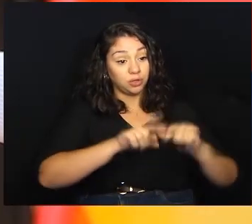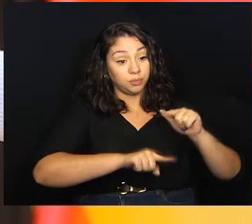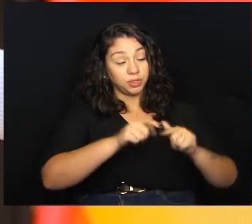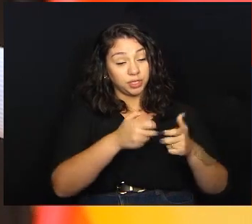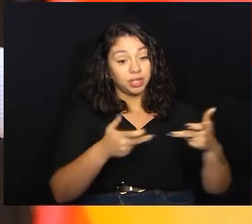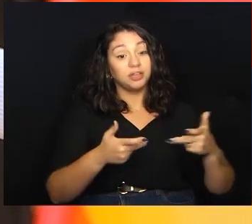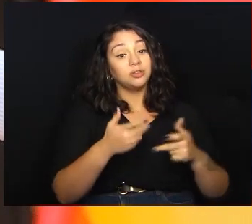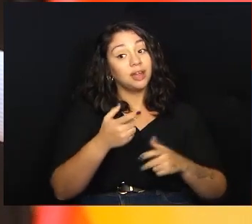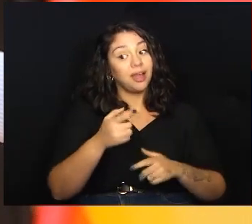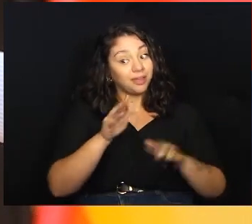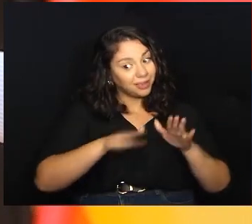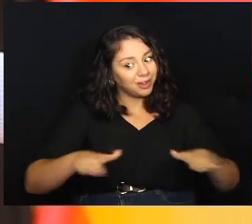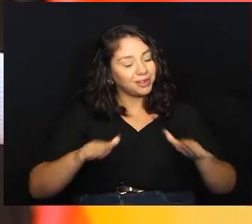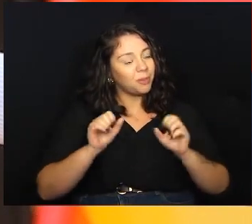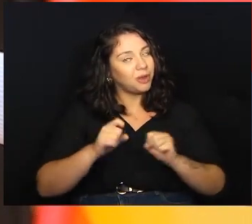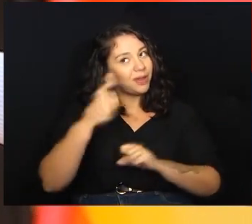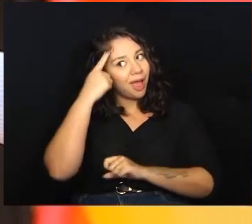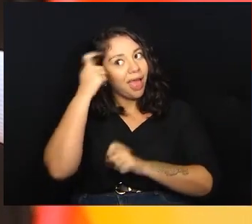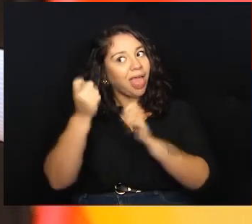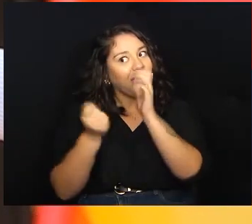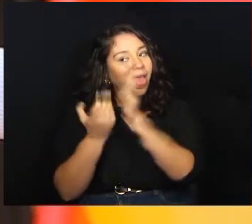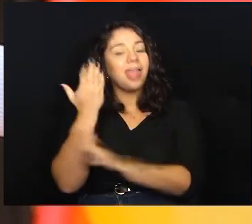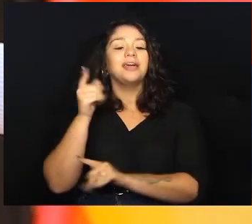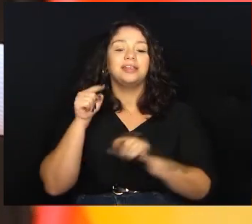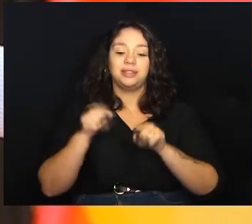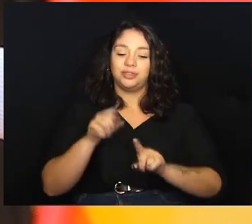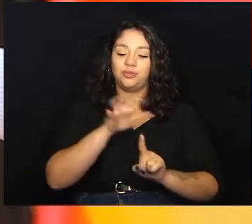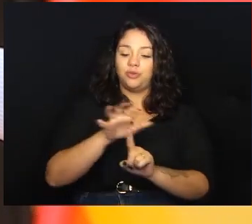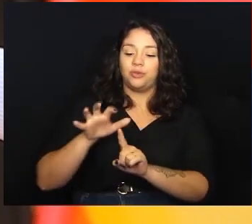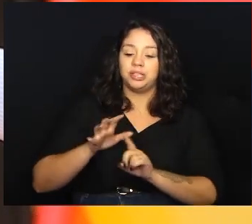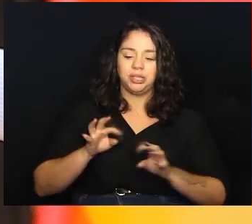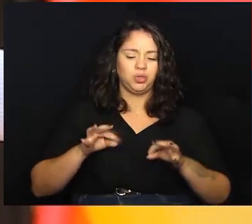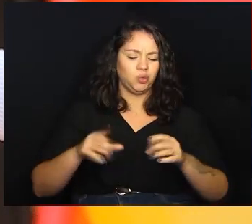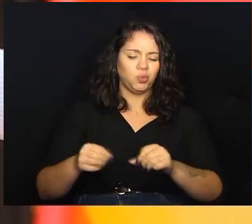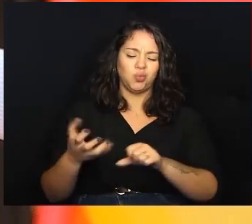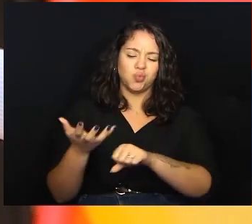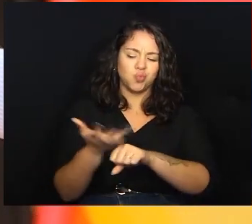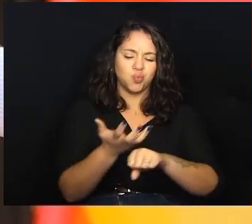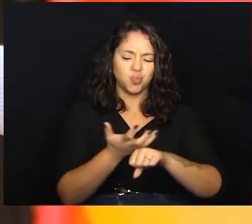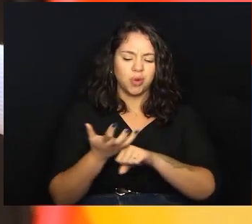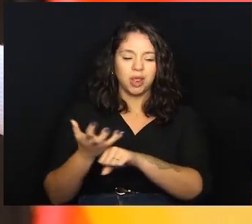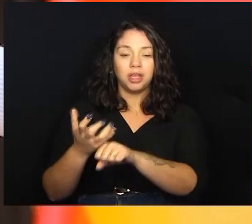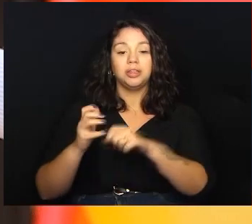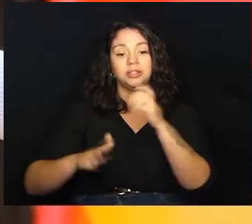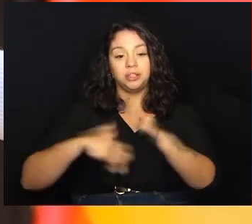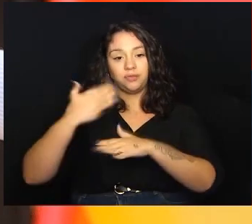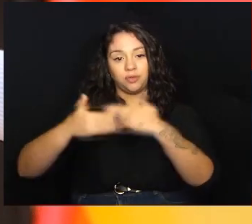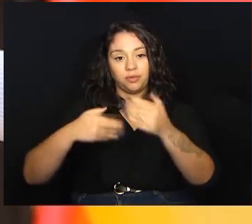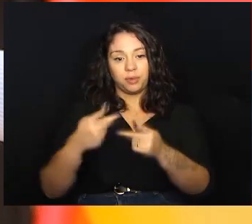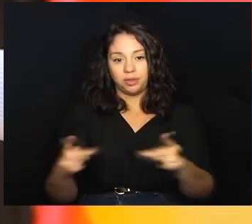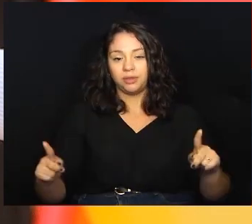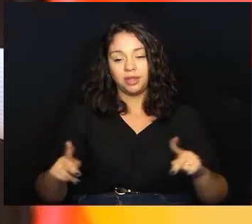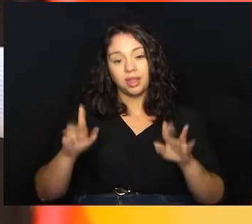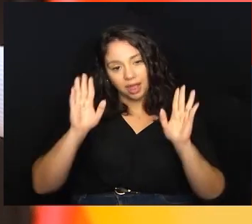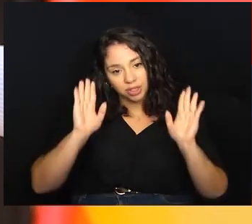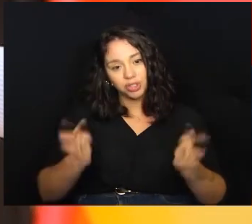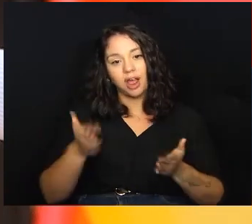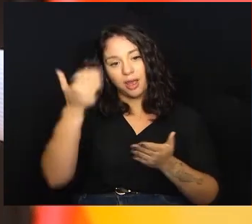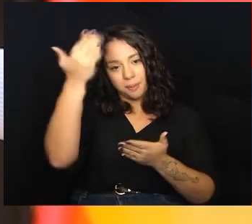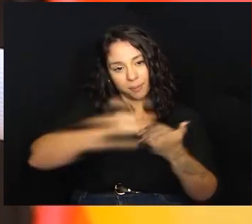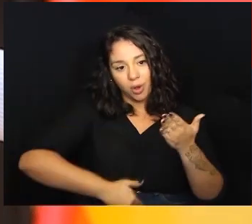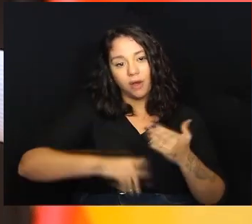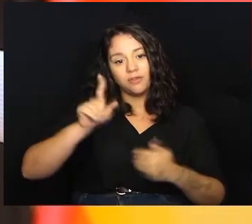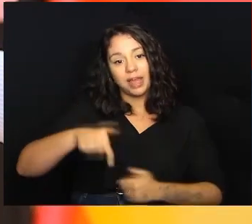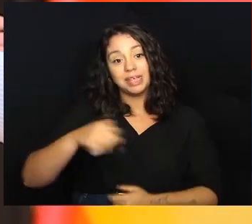com objetos faz com que a criança seja bem criativa e isso vai refletir, sim, em todas as matérias, em todo o desenvolvimento dela.